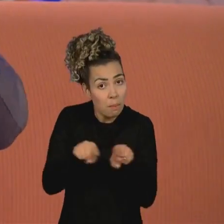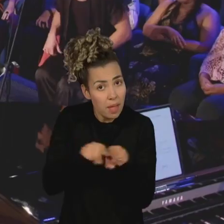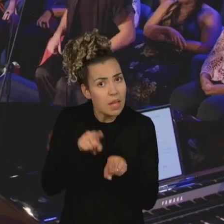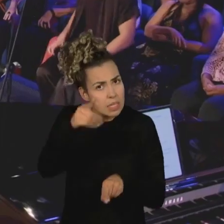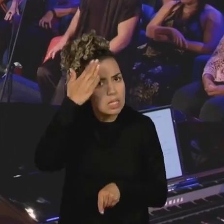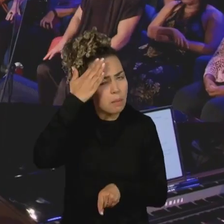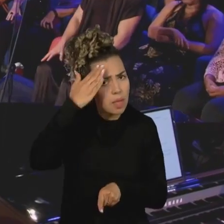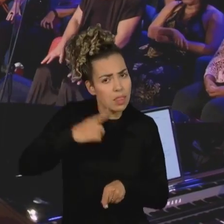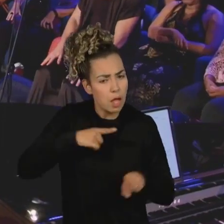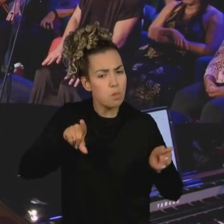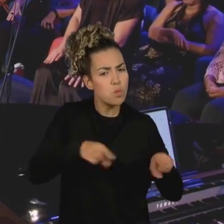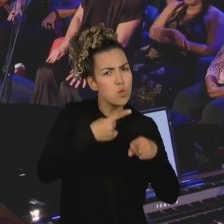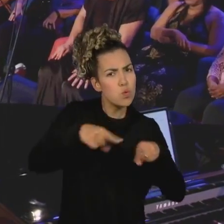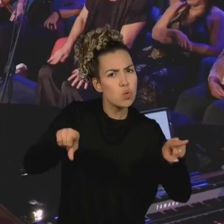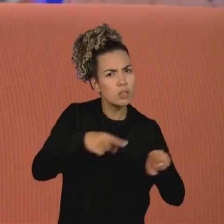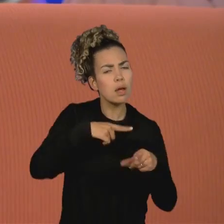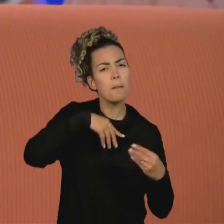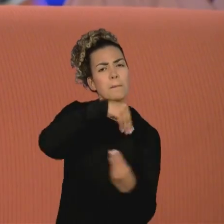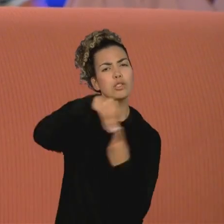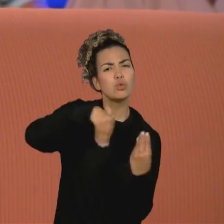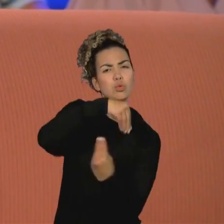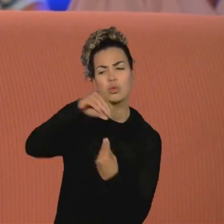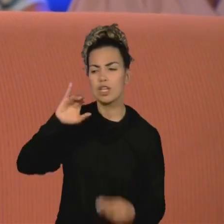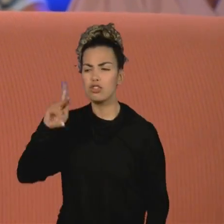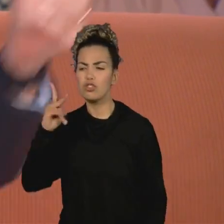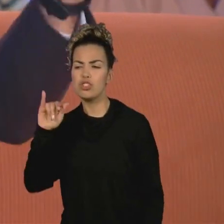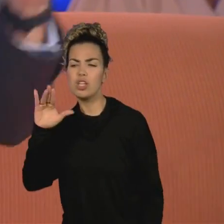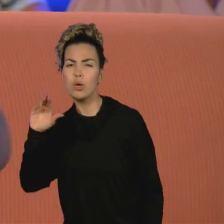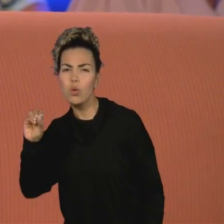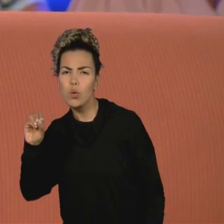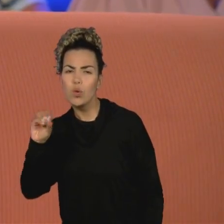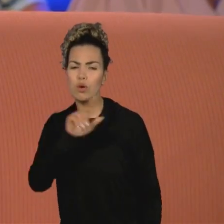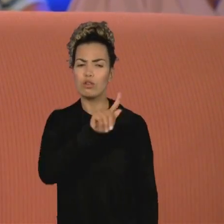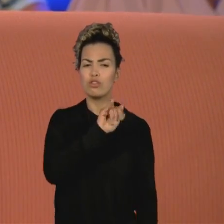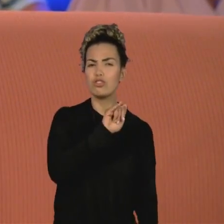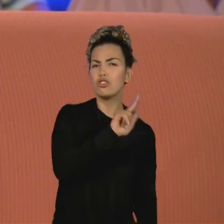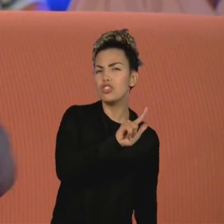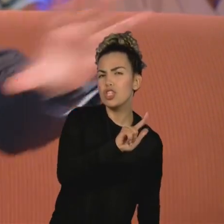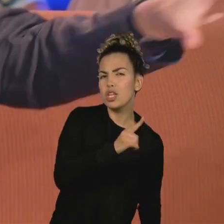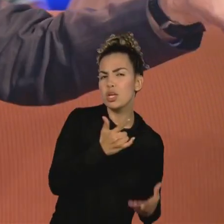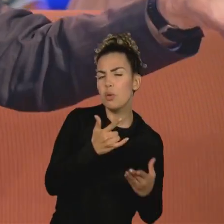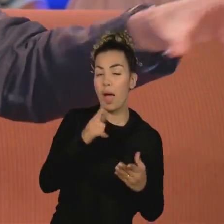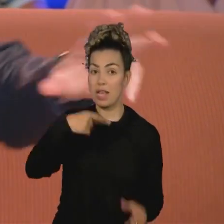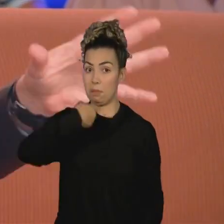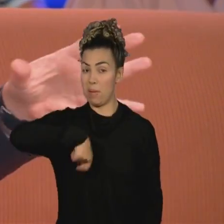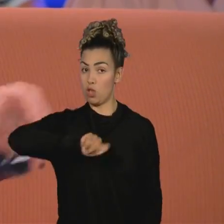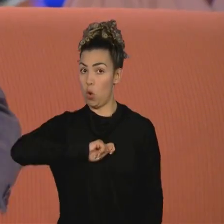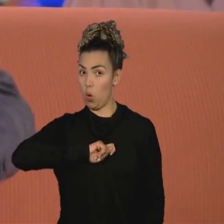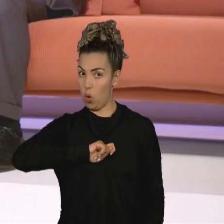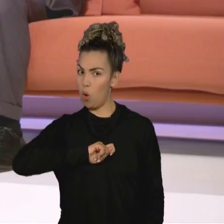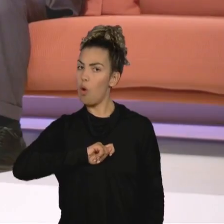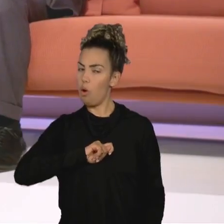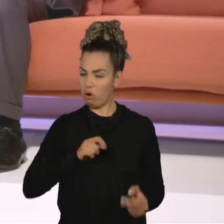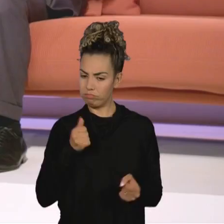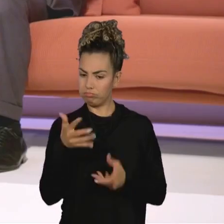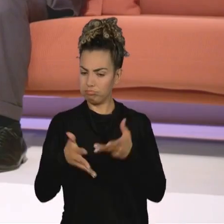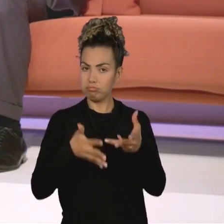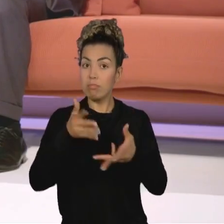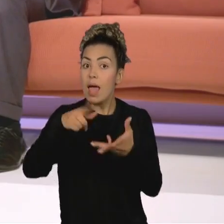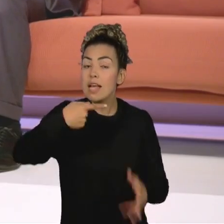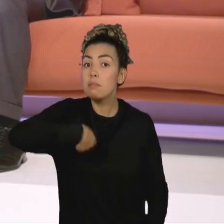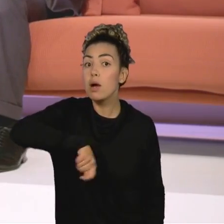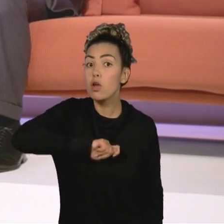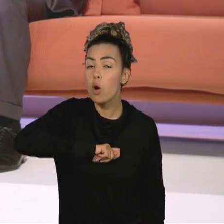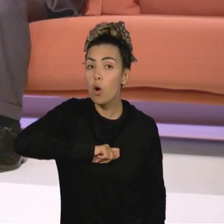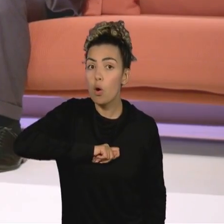mistura de Chico com Gil, com Caetano, espanhol. Ele faz uma versão famosíssima, um hino da